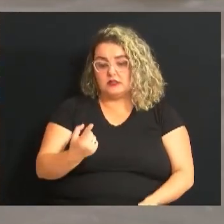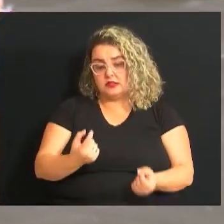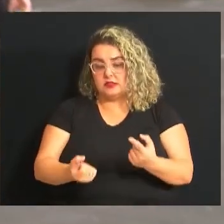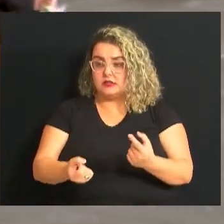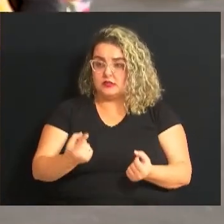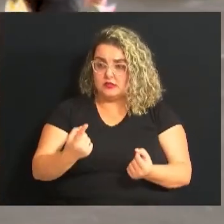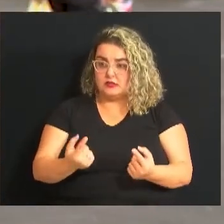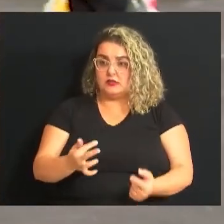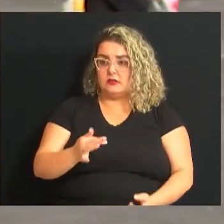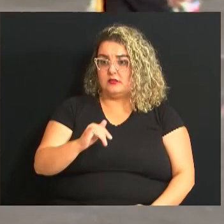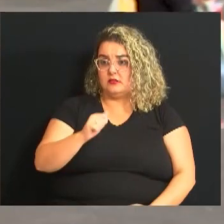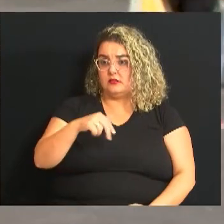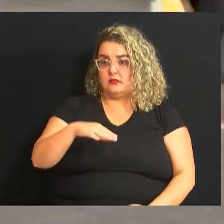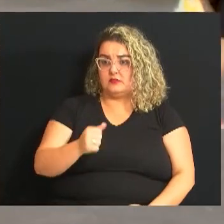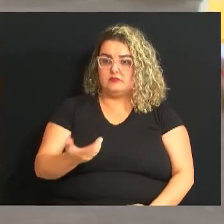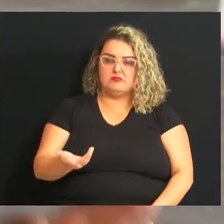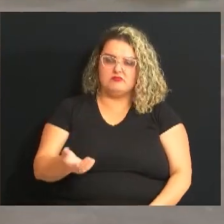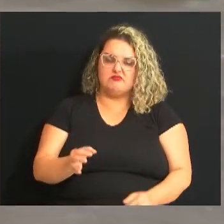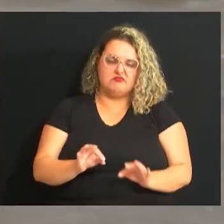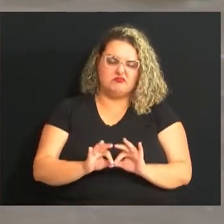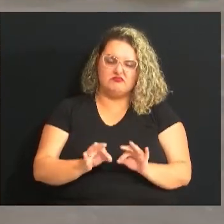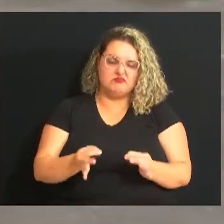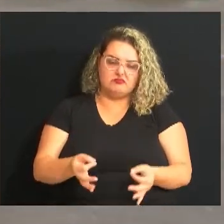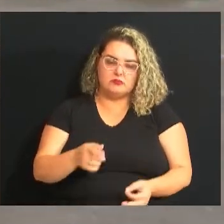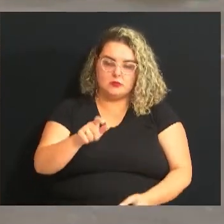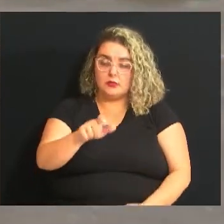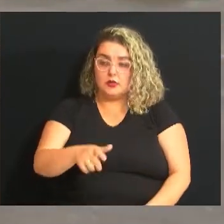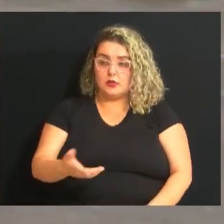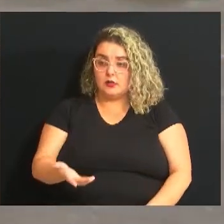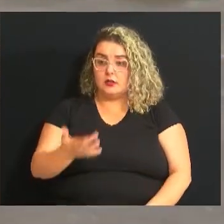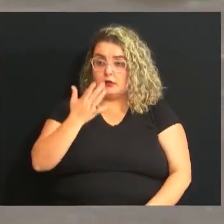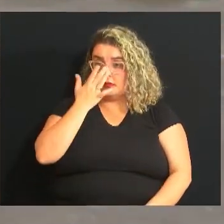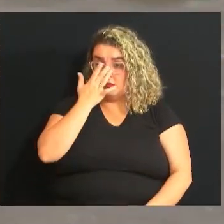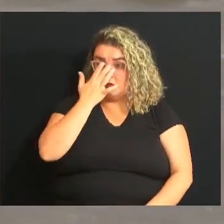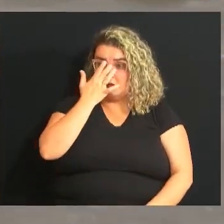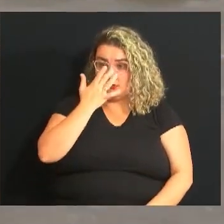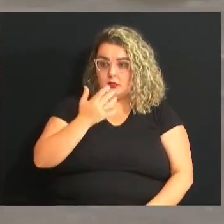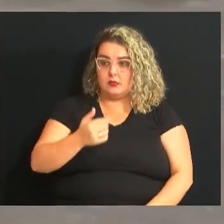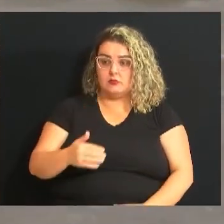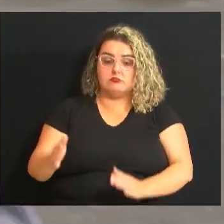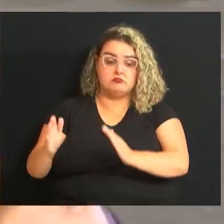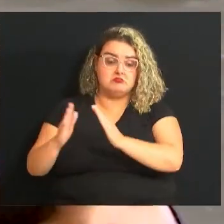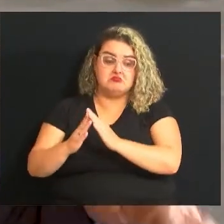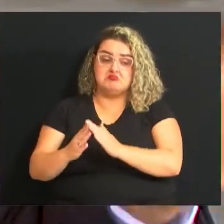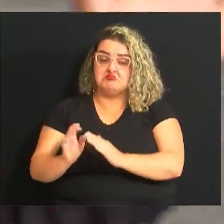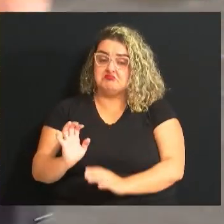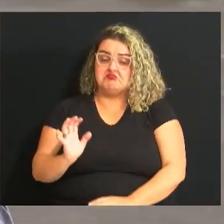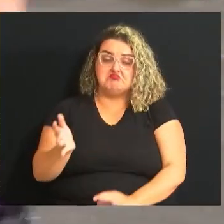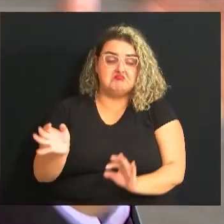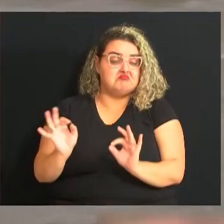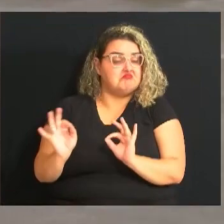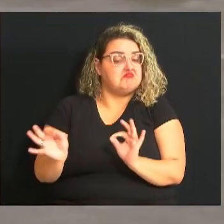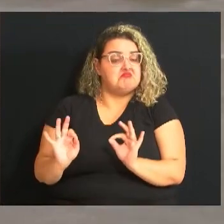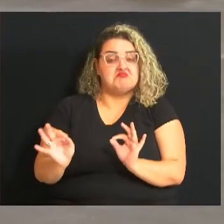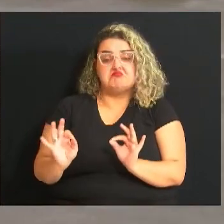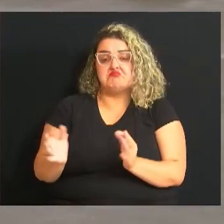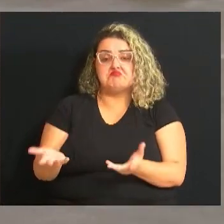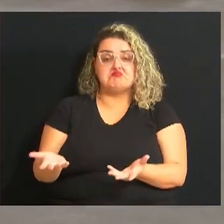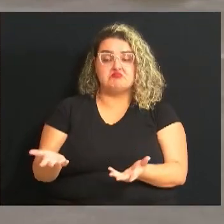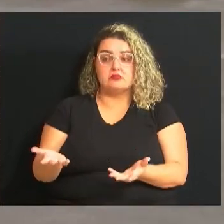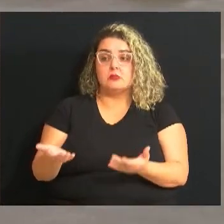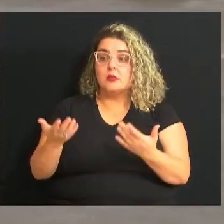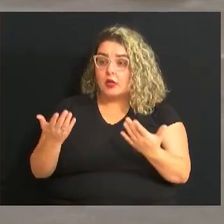Em alguns casos, ele estabelece uma fiança irrisória para aquela pessoa e ela vai para casa como se nada tivesse